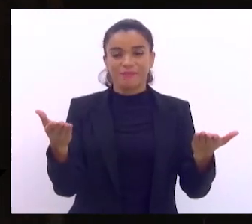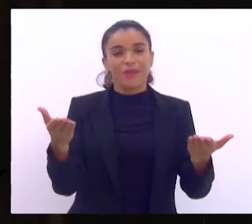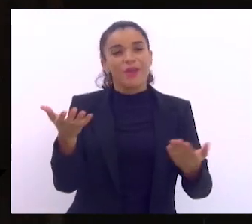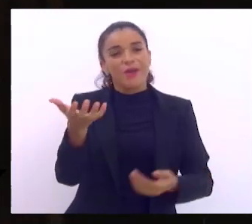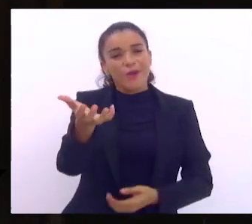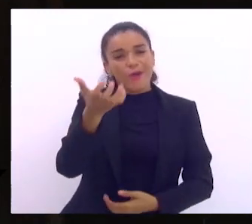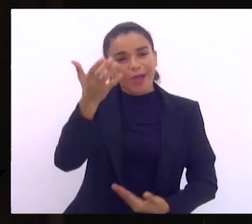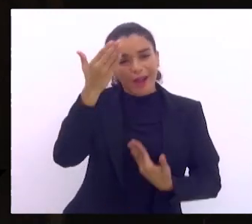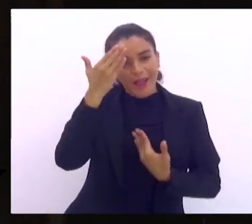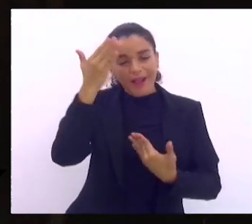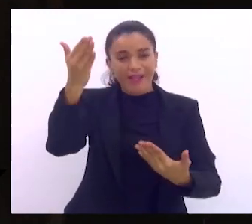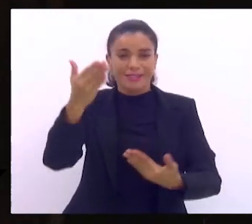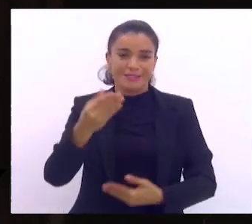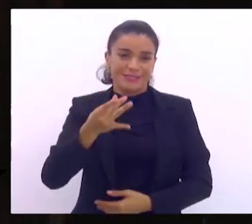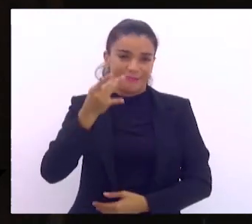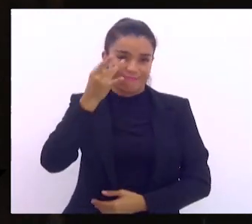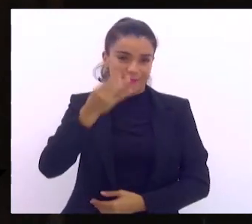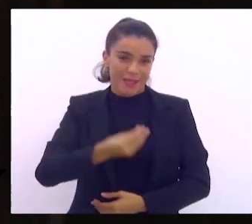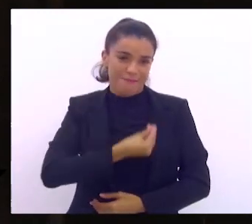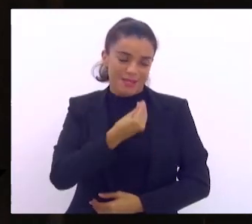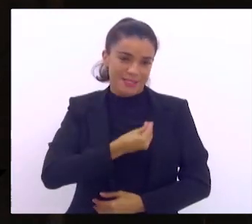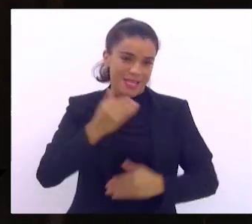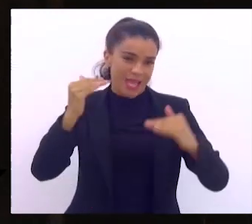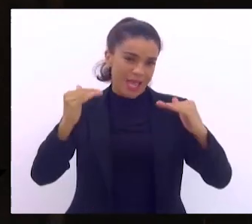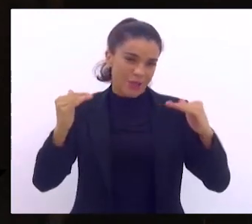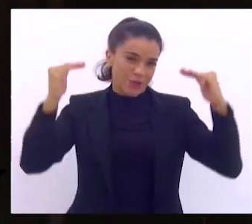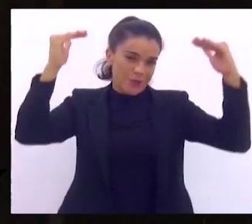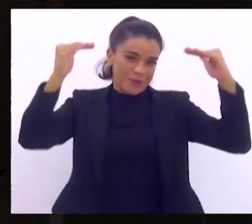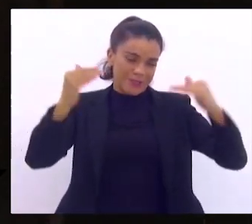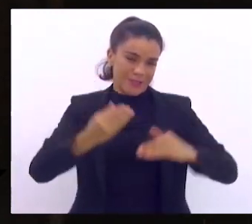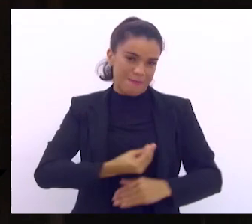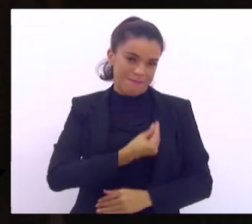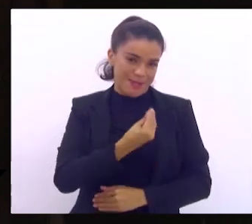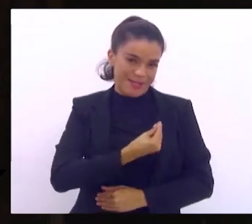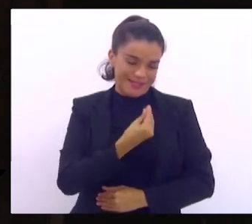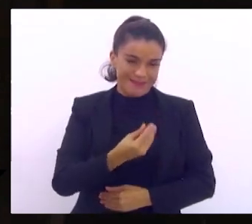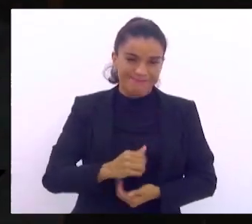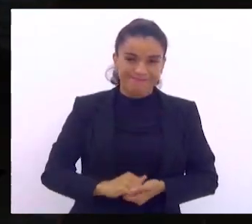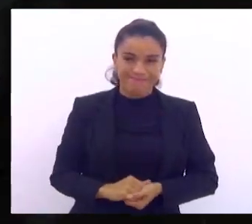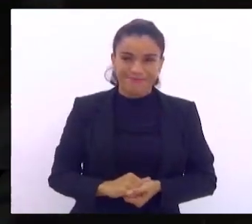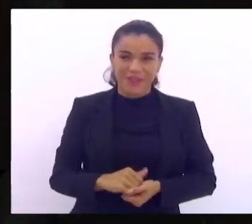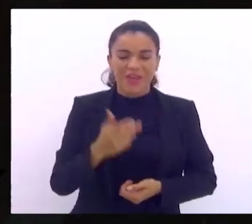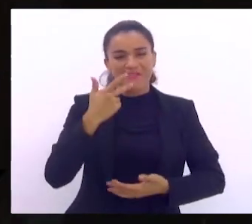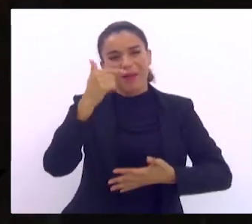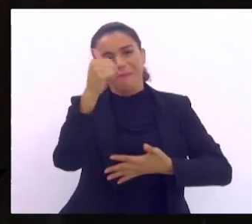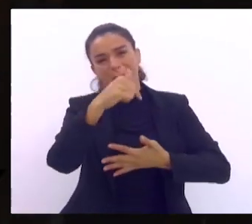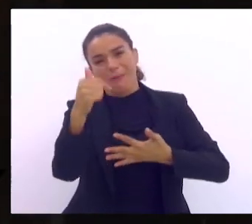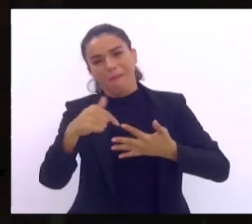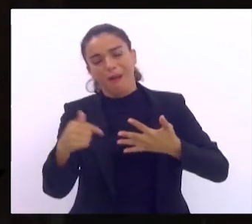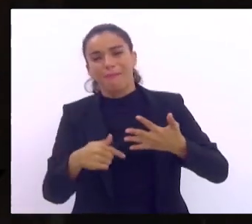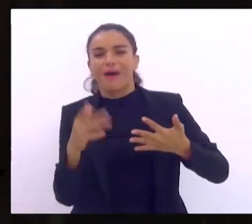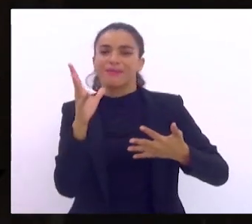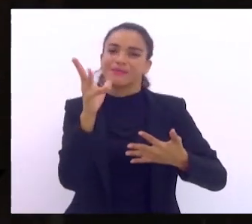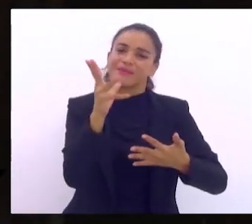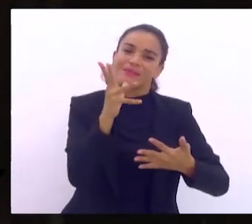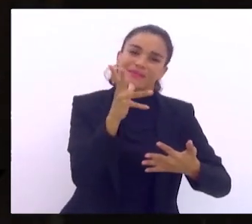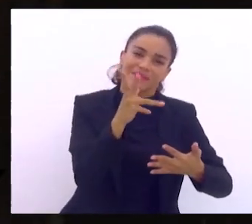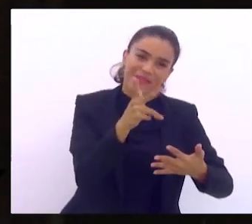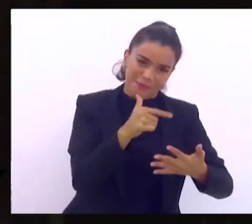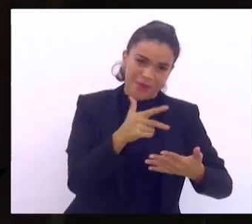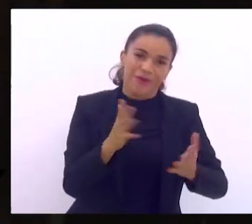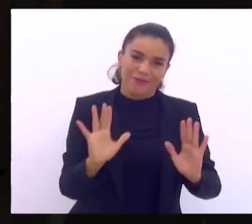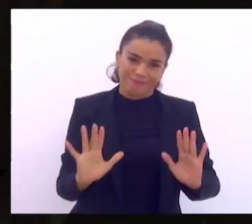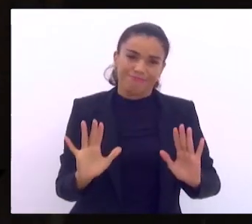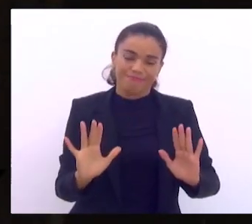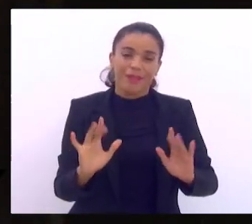Agradecer a presença de todas as autoridades aqui presentes. Não vou citar, porque senão vai demorar muito, mas todos aqui já